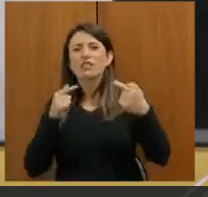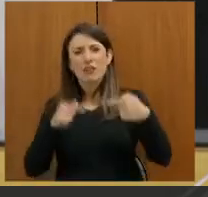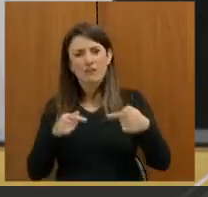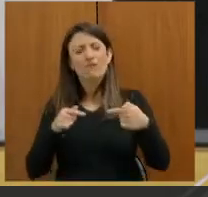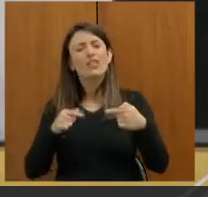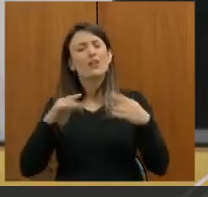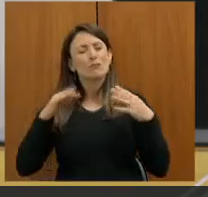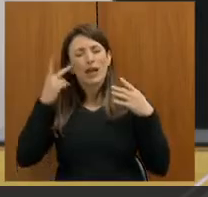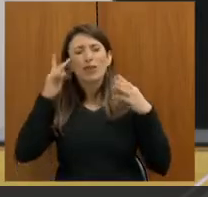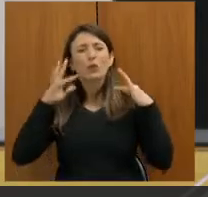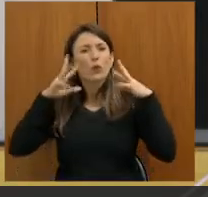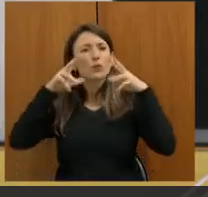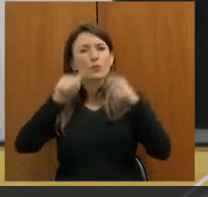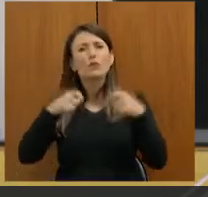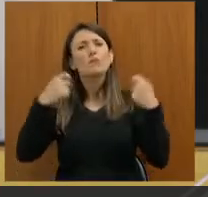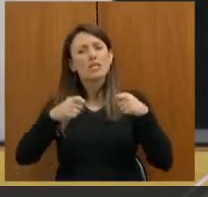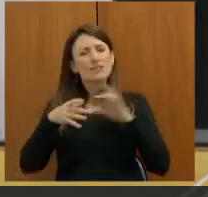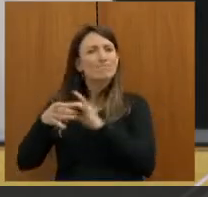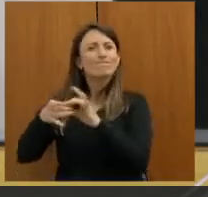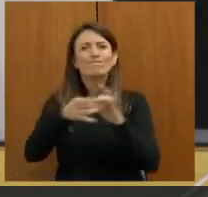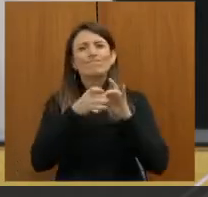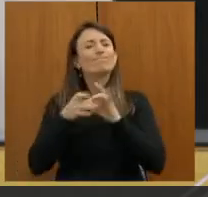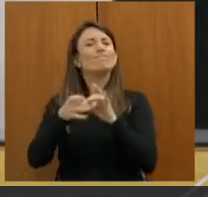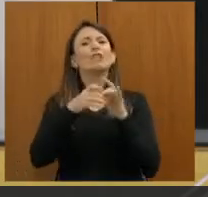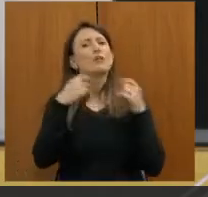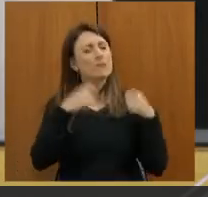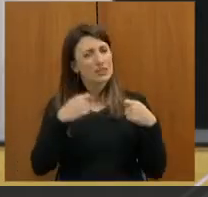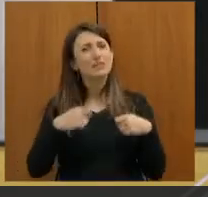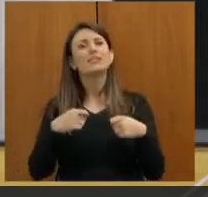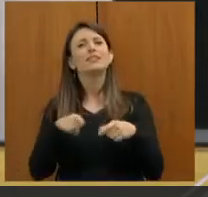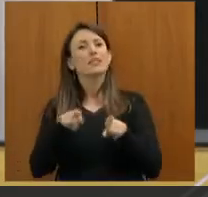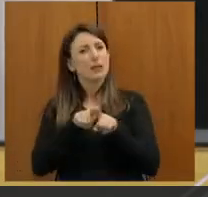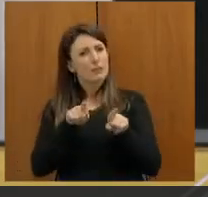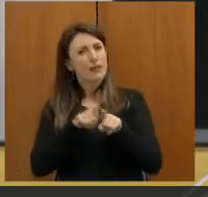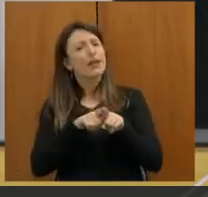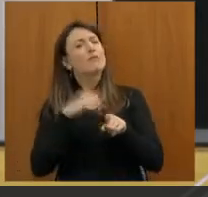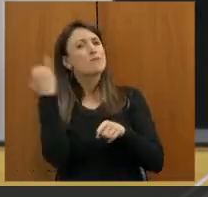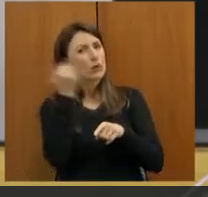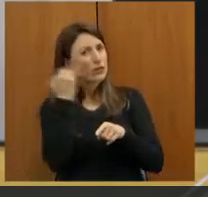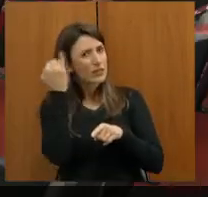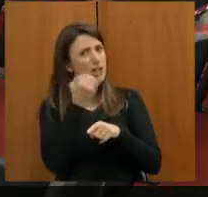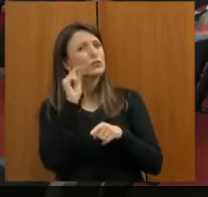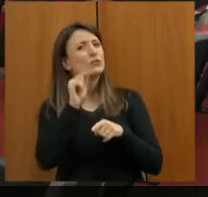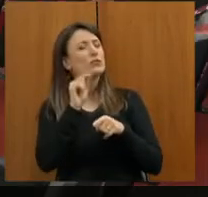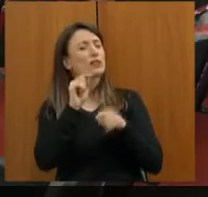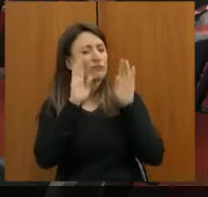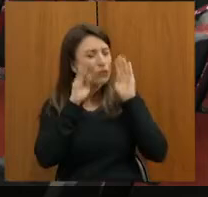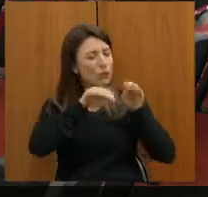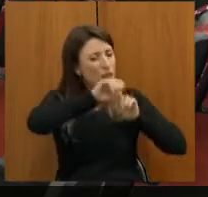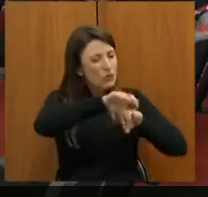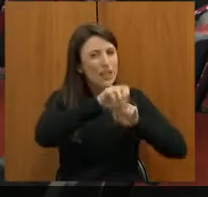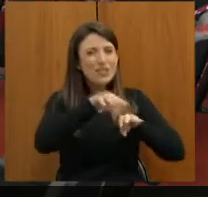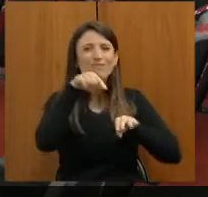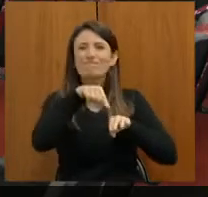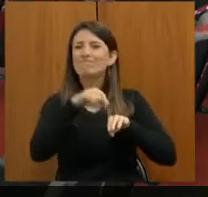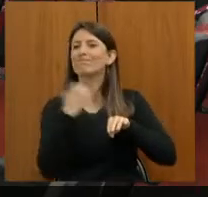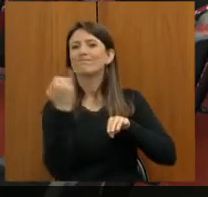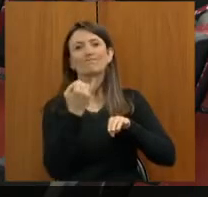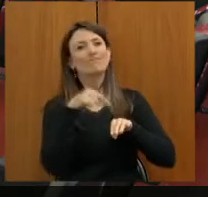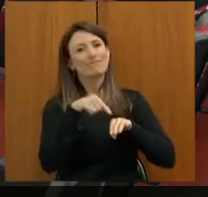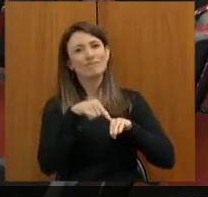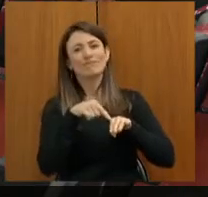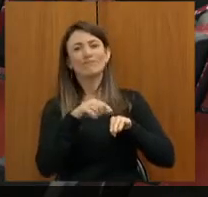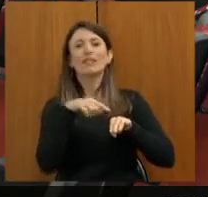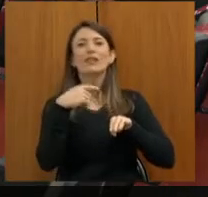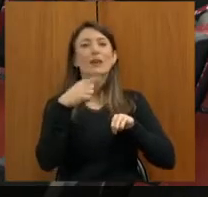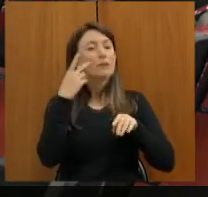todas trouxe fortemente a questão da educação precisamos fortalecer na educação sem ela transformar